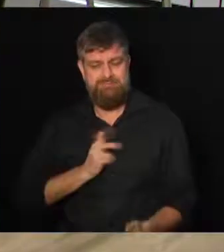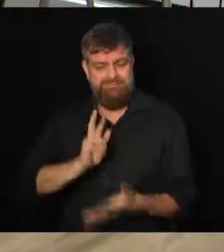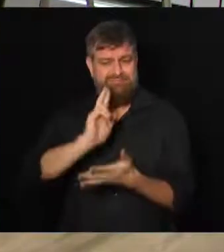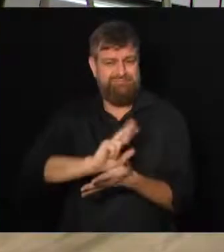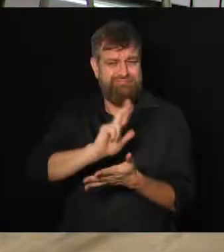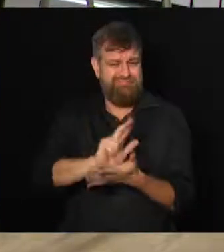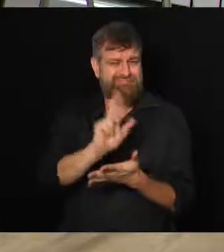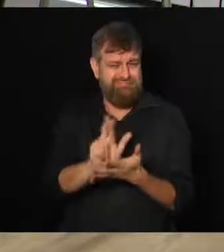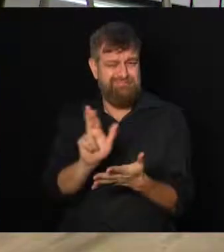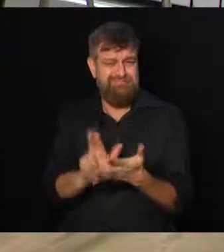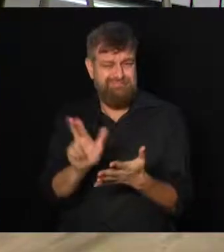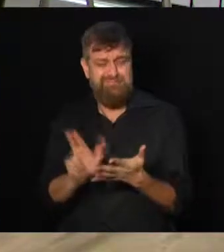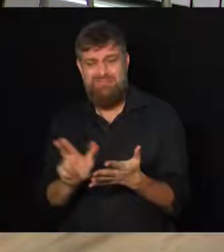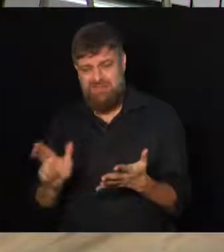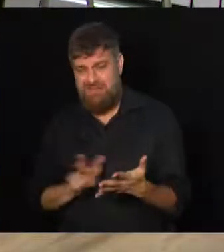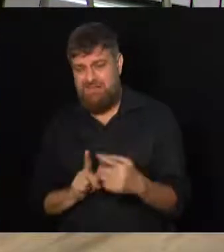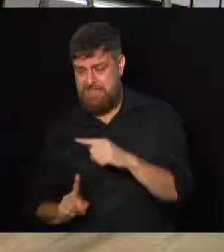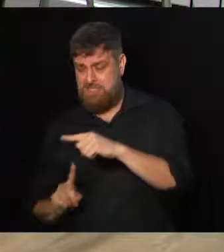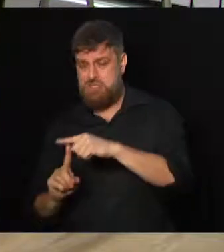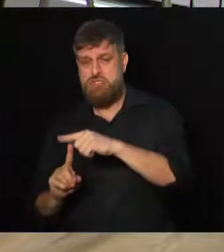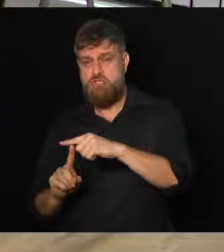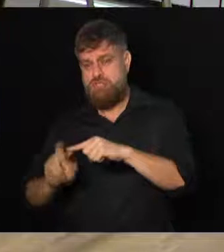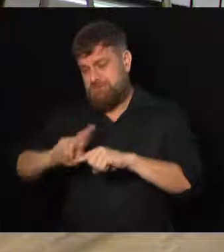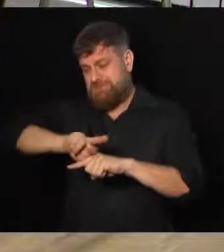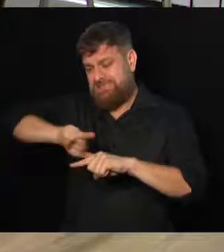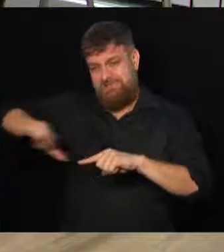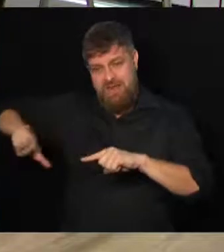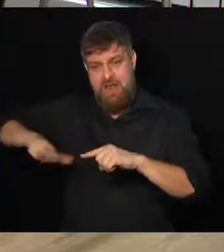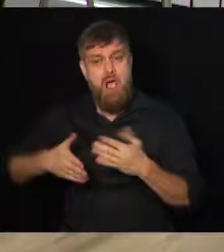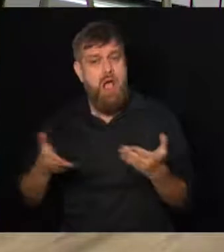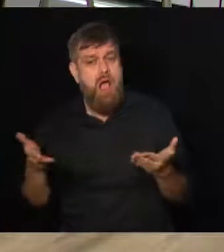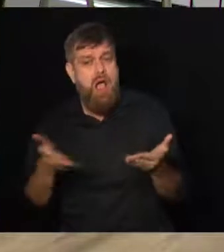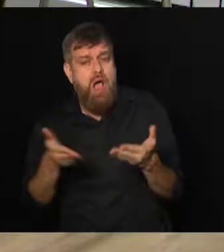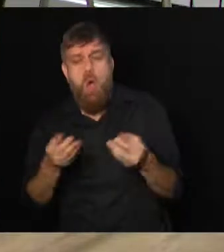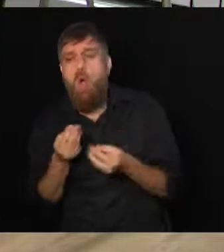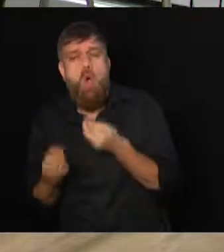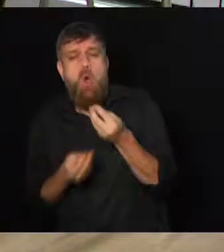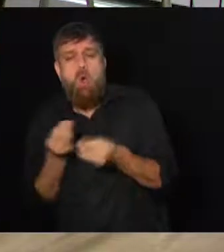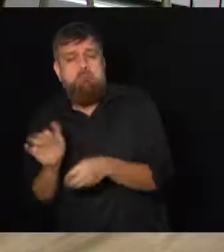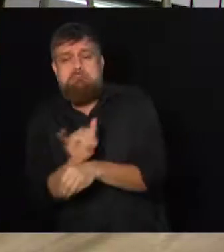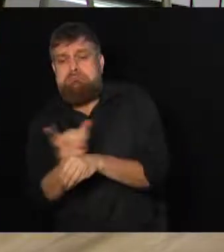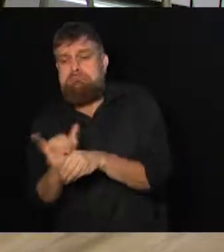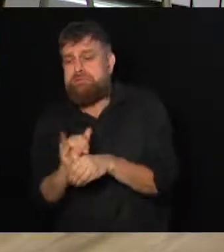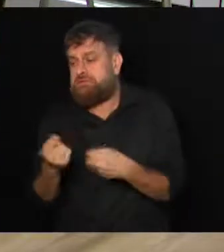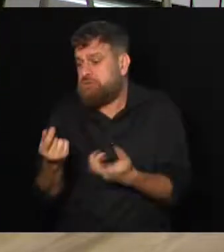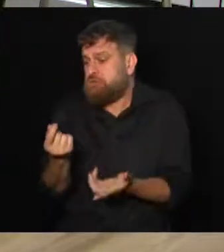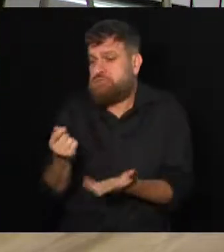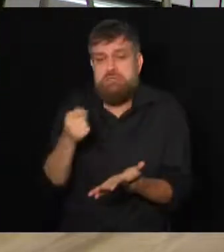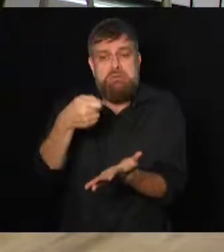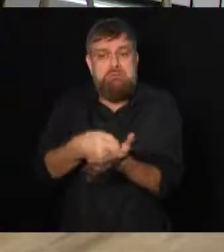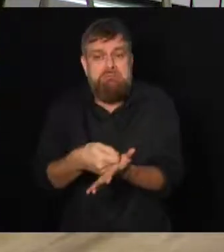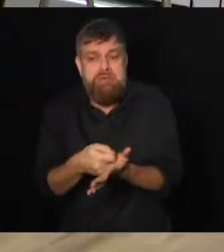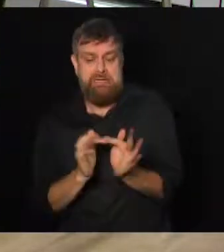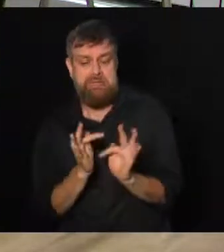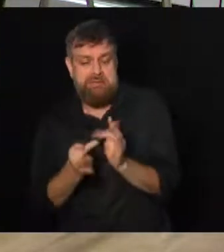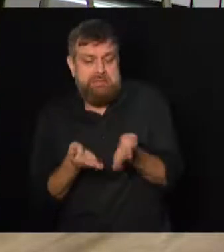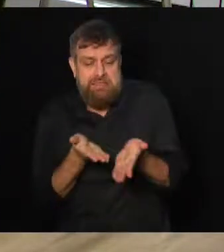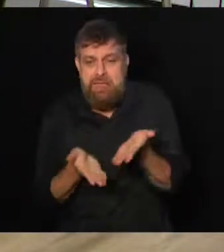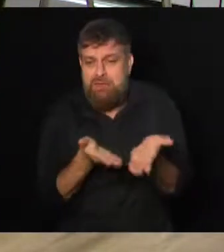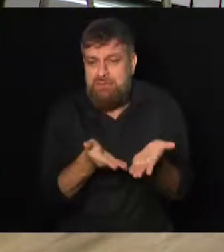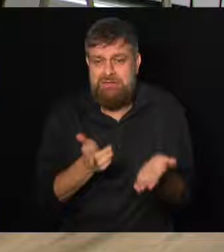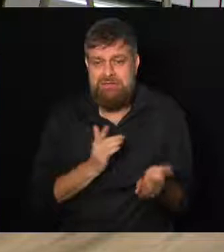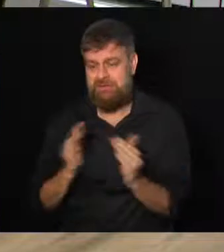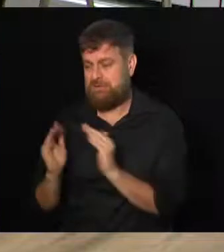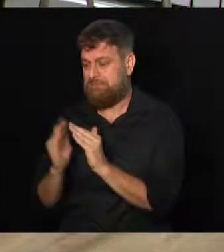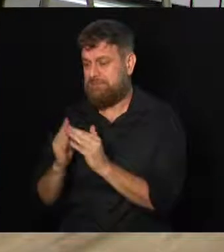diversos, né, tipos de câncer. E agora, como que eu faço? Eu preciso de um dinheiro para pagar um tratamento, eu tenho uma